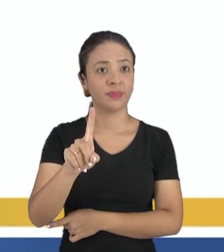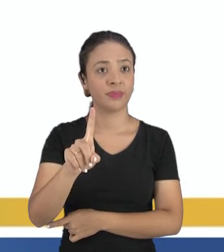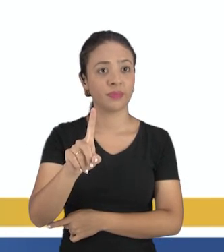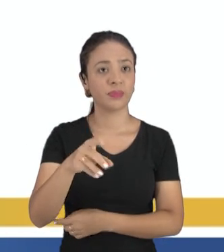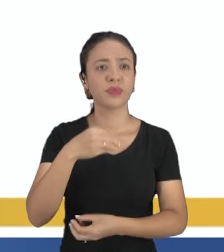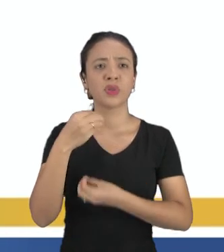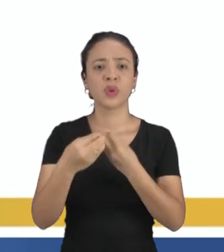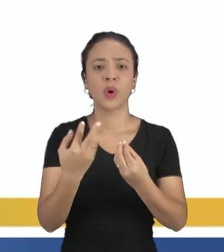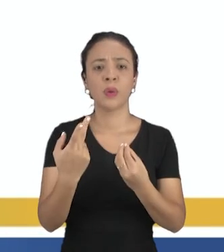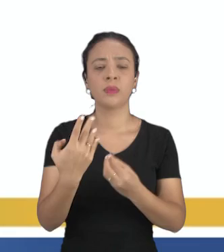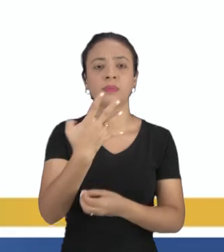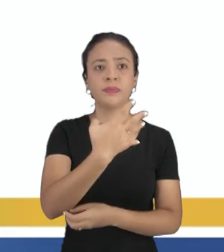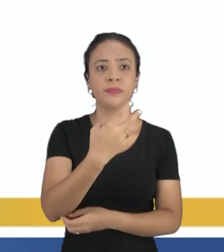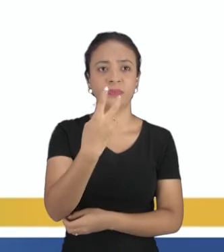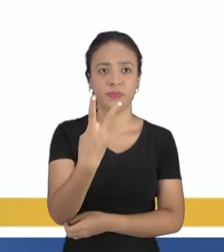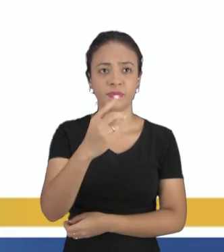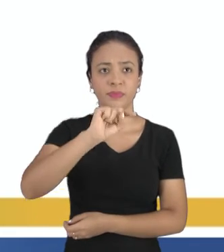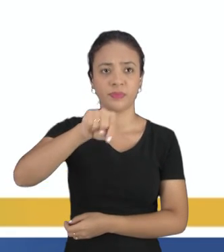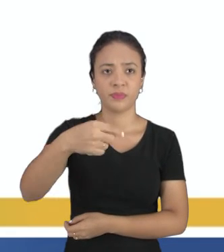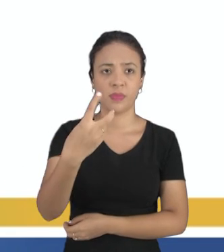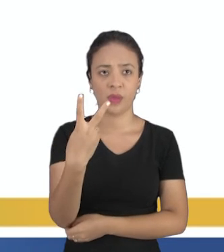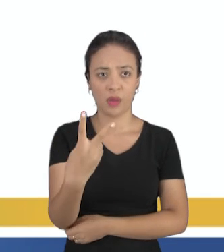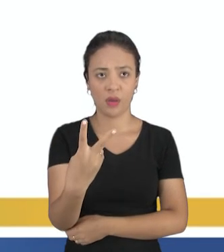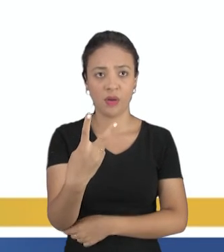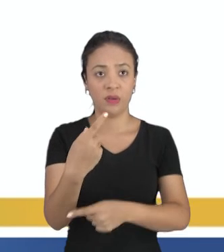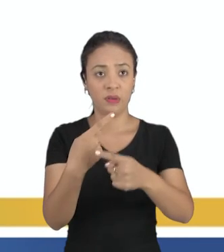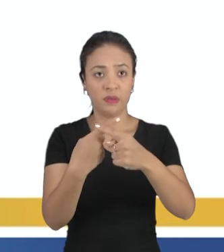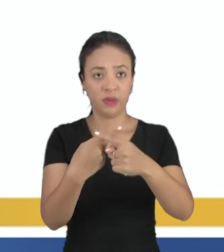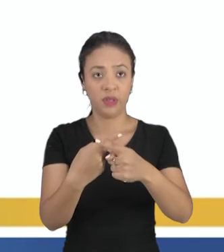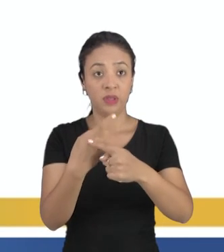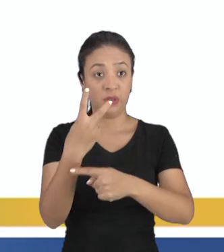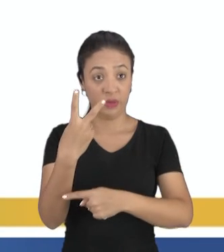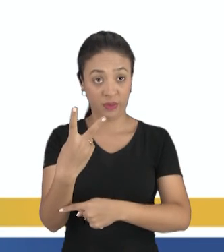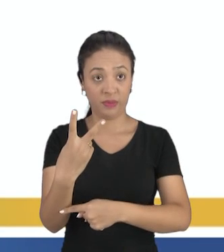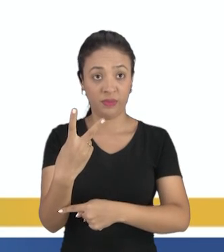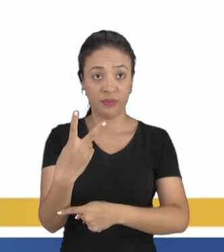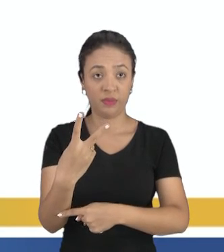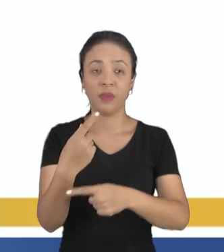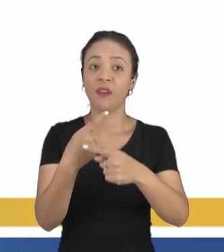ele vai ficar 42 vezes 2 vezes